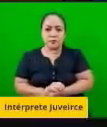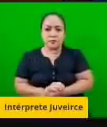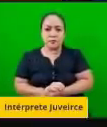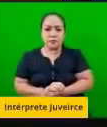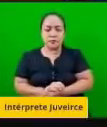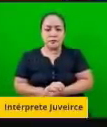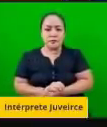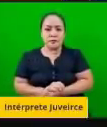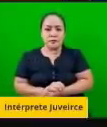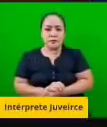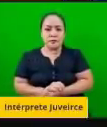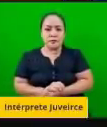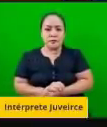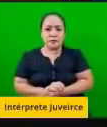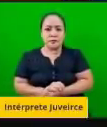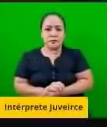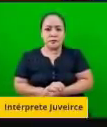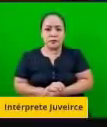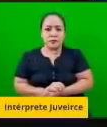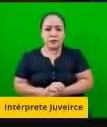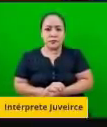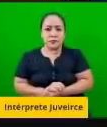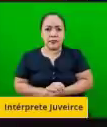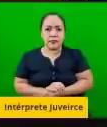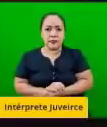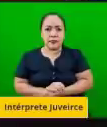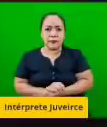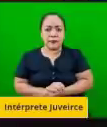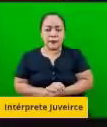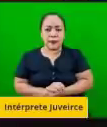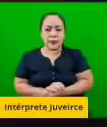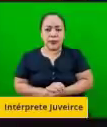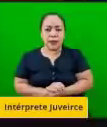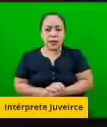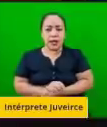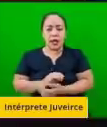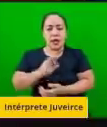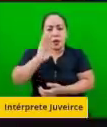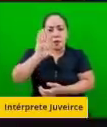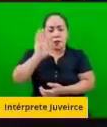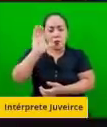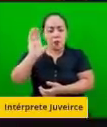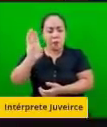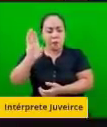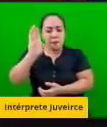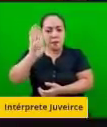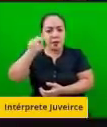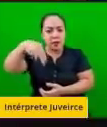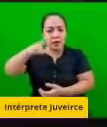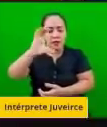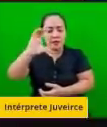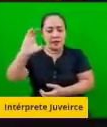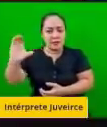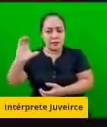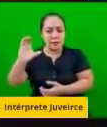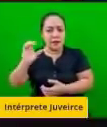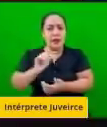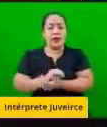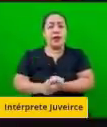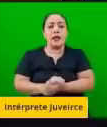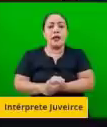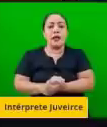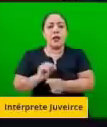No próximo slide, nós temos, conforme a BNCC, né, no âmbito do ensino de história, o que a BNCC